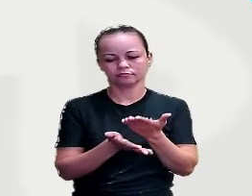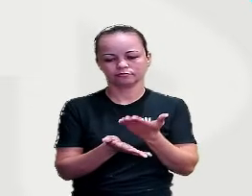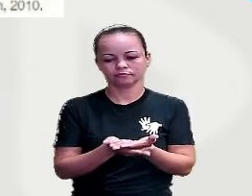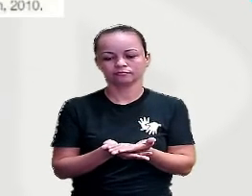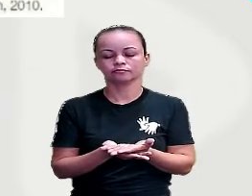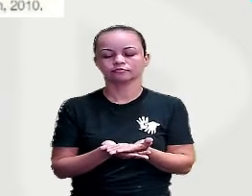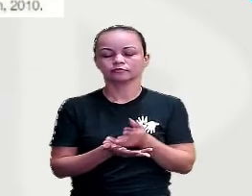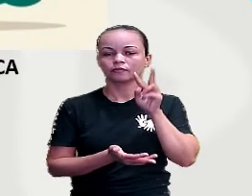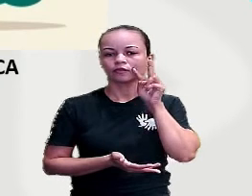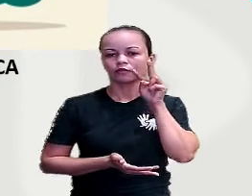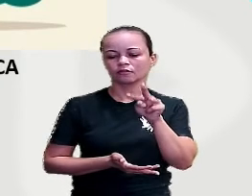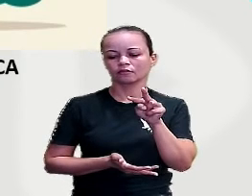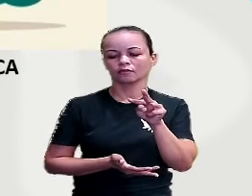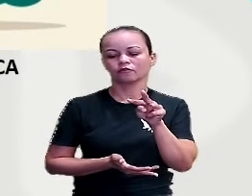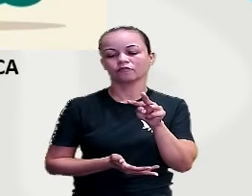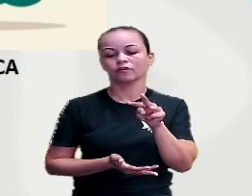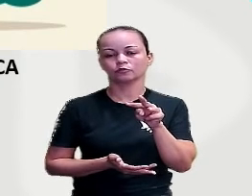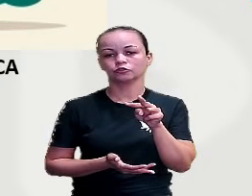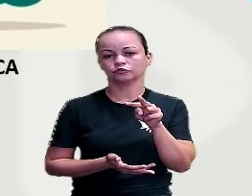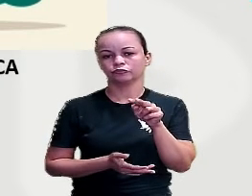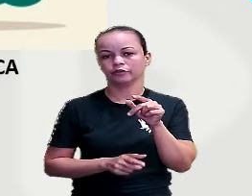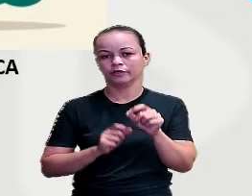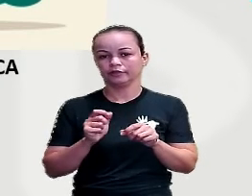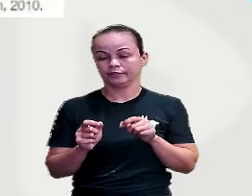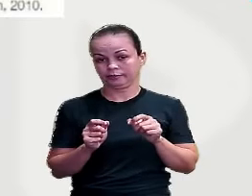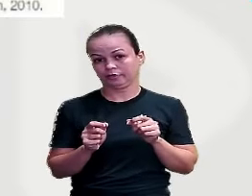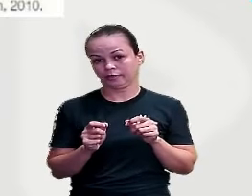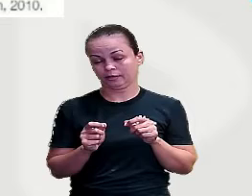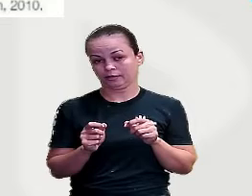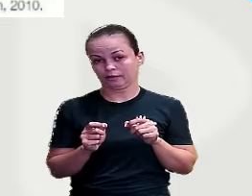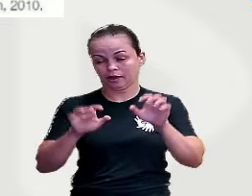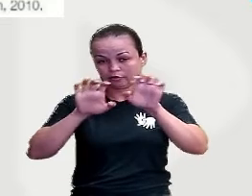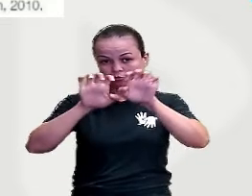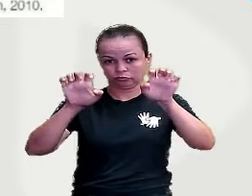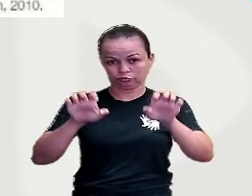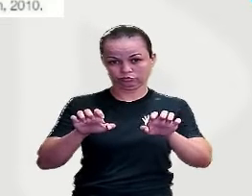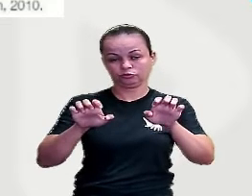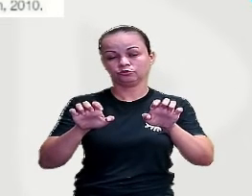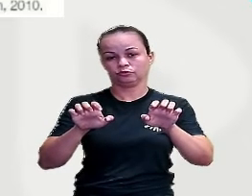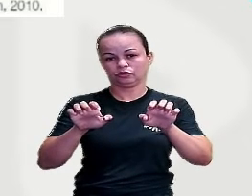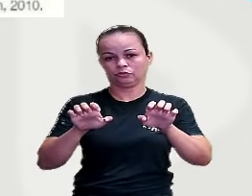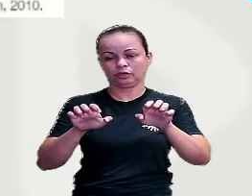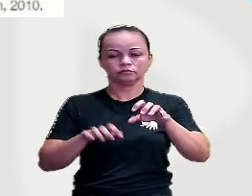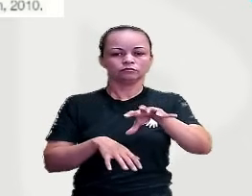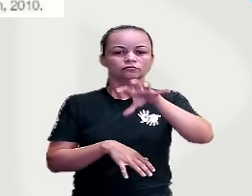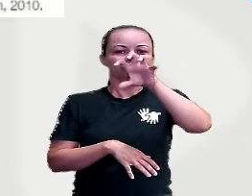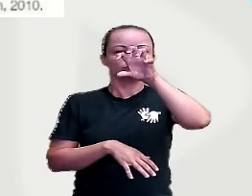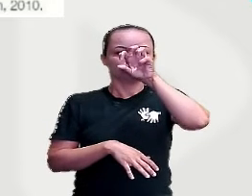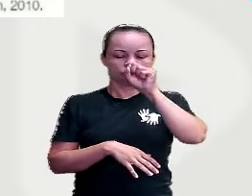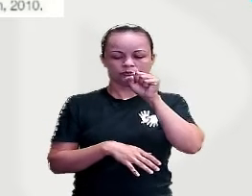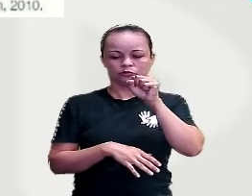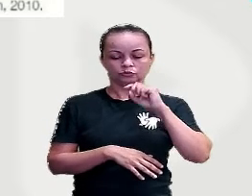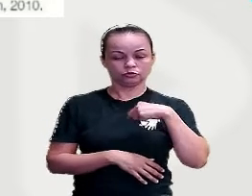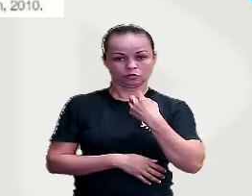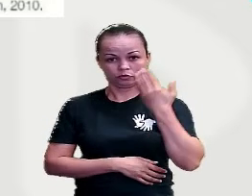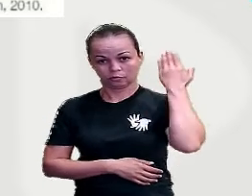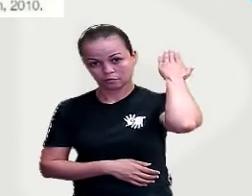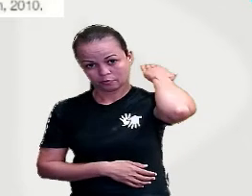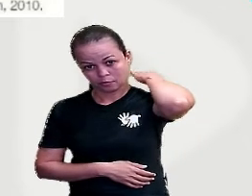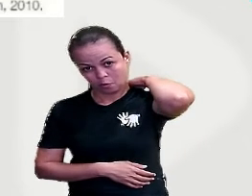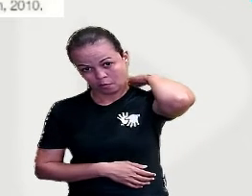ver que a estrutura do nosso sistema respiratório, né, os nossos pulmões, eles